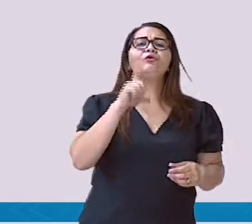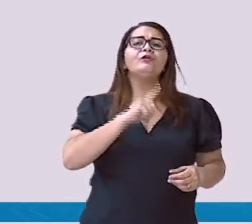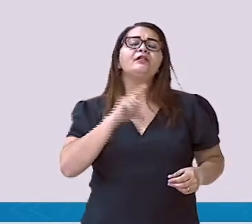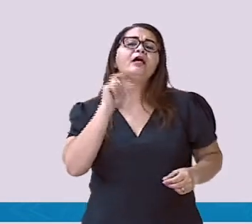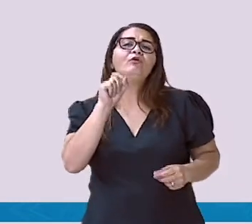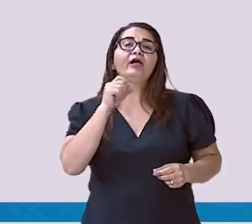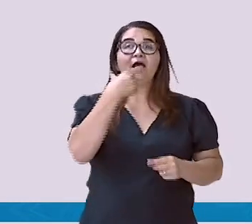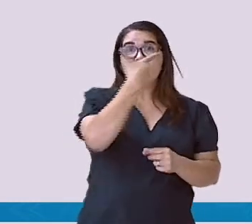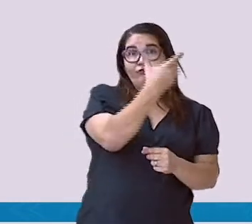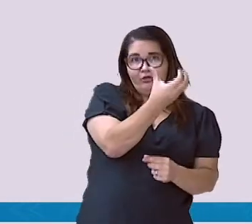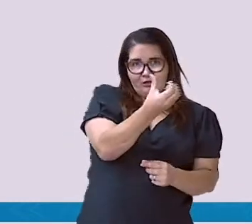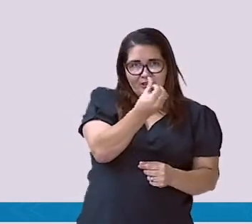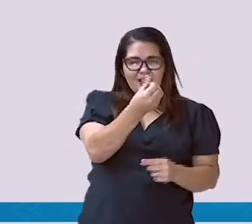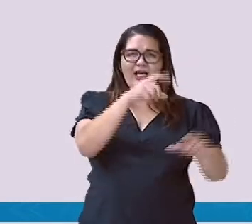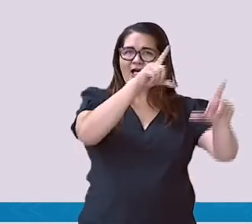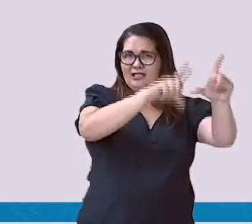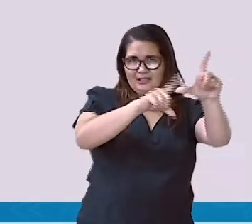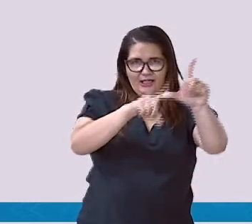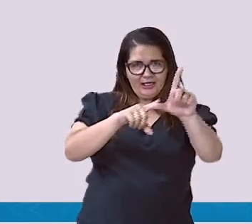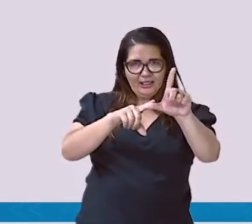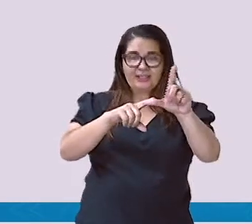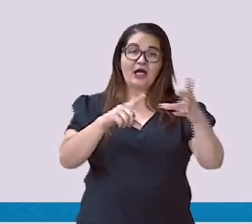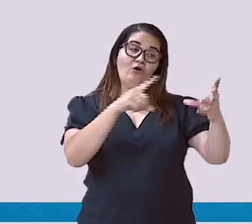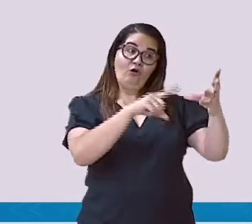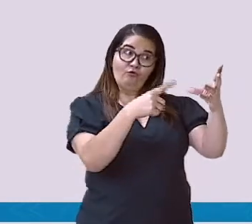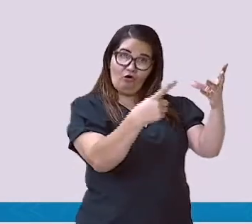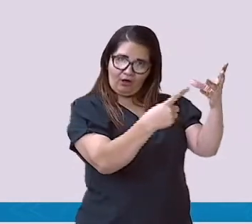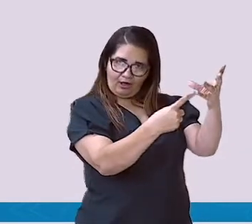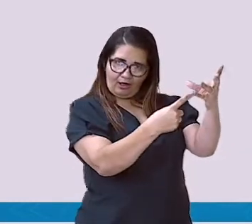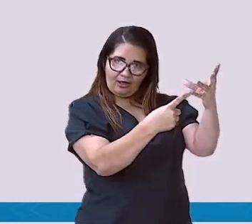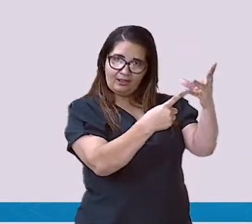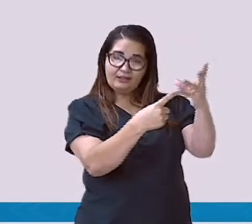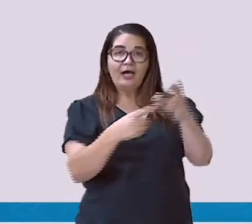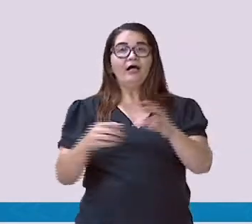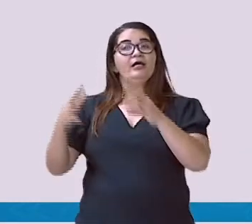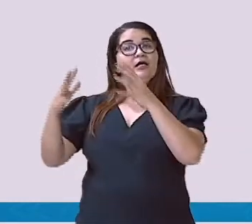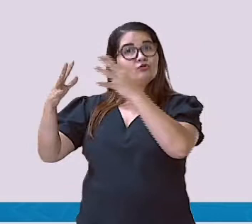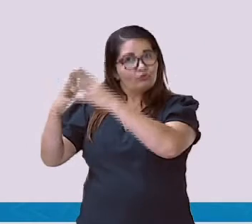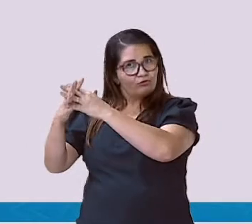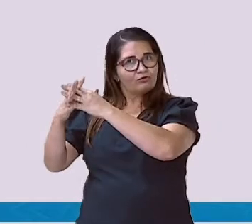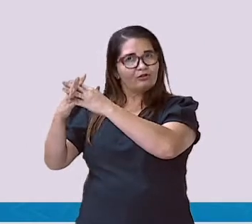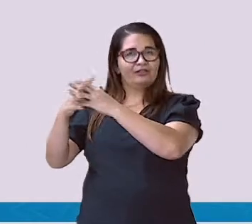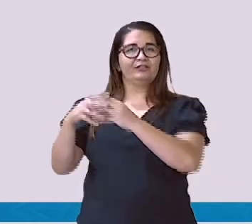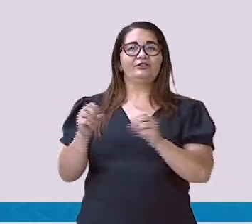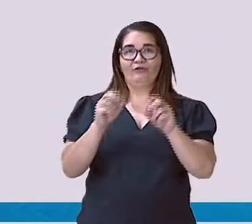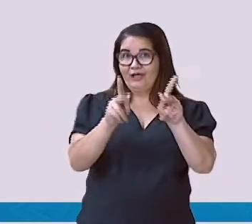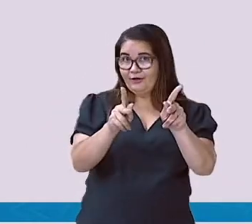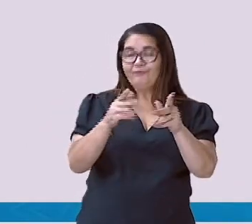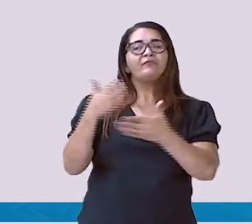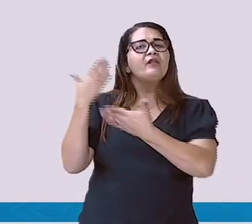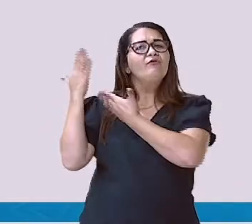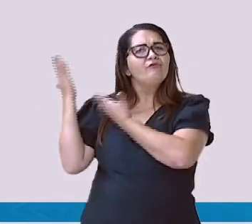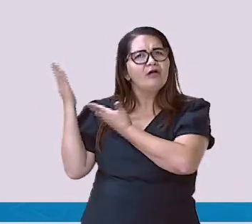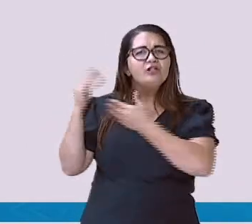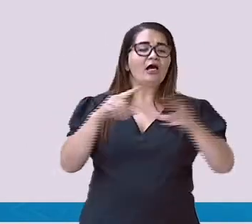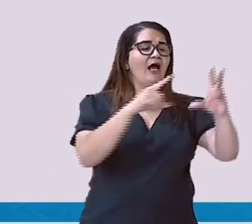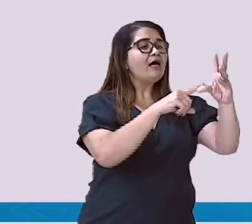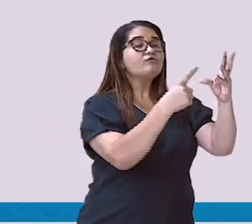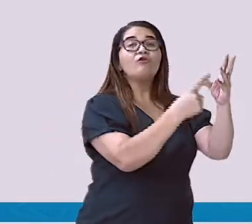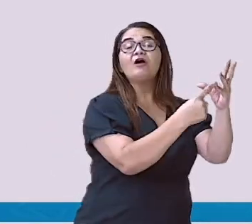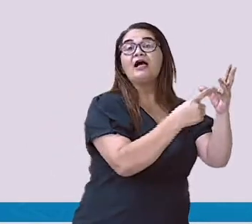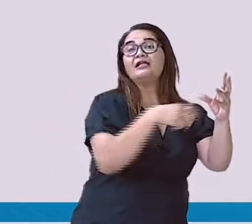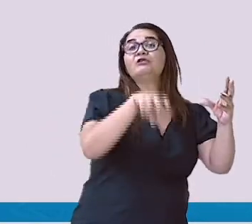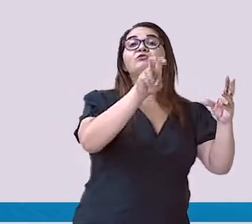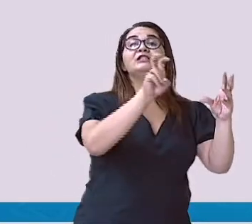divididas entre vogais e consoantes, ok? As vogais, nós temos 5